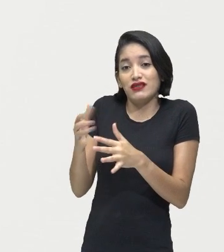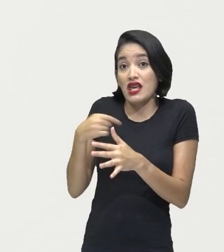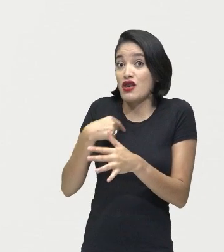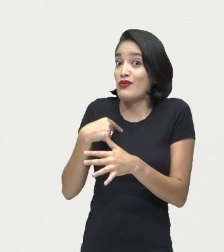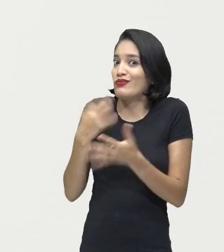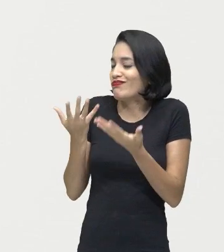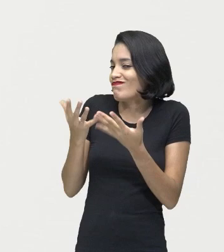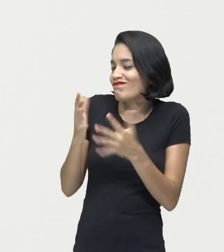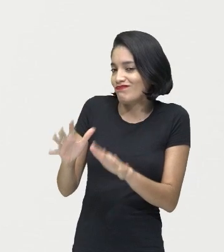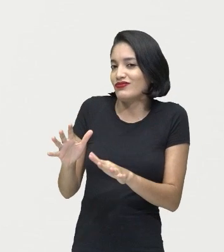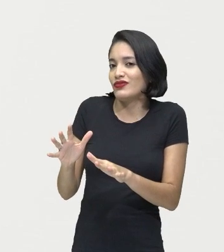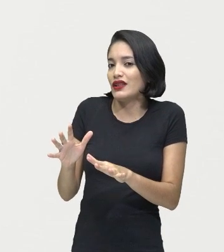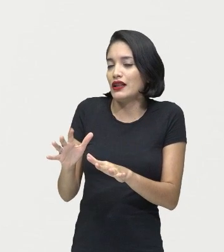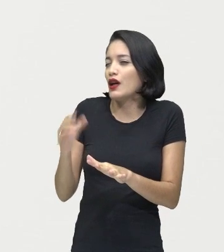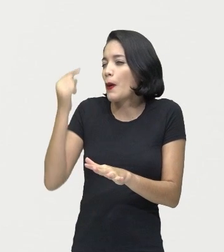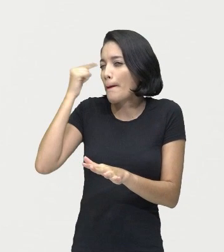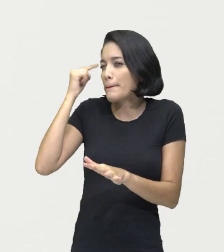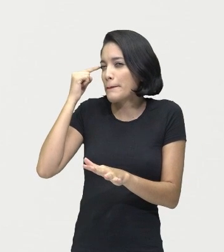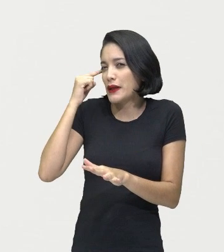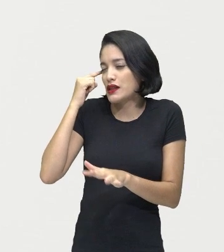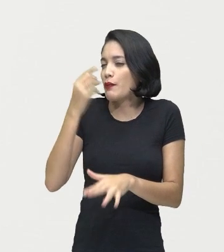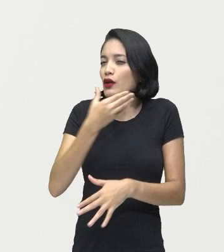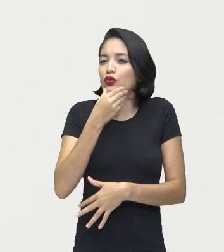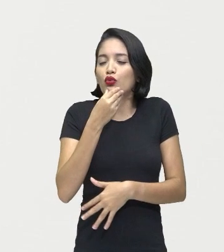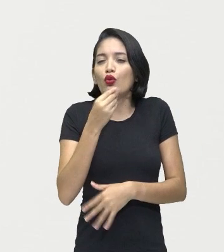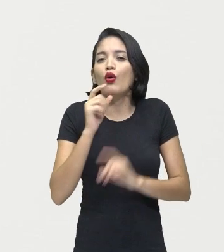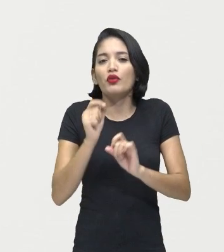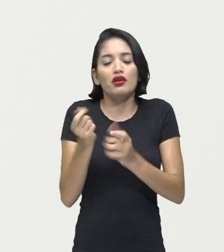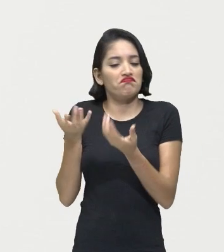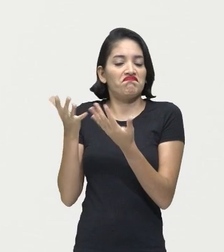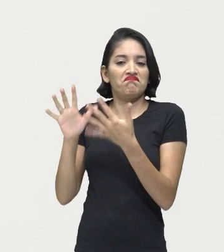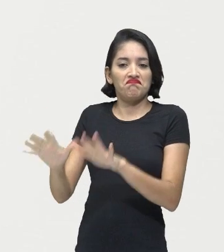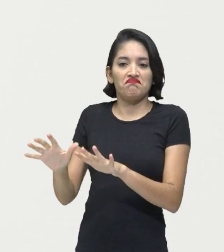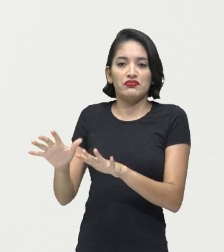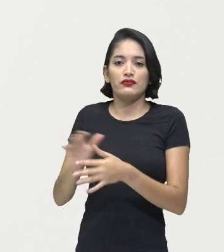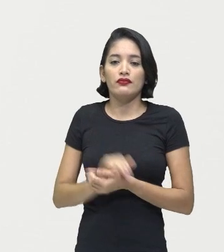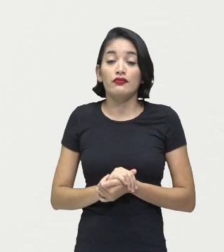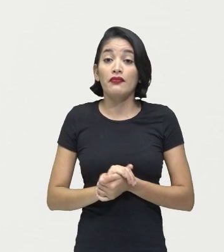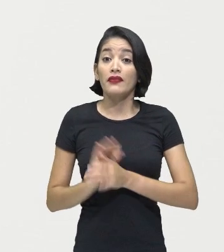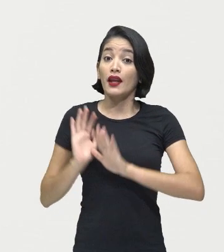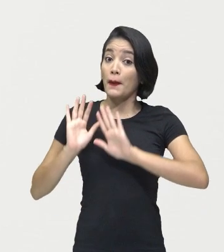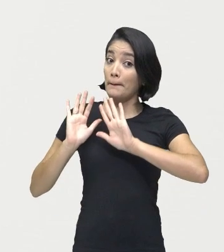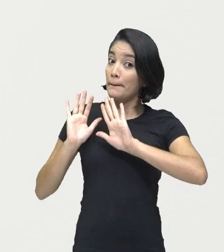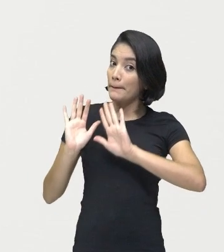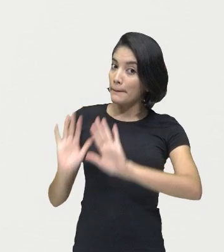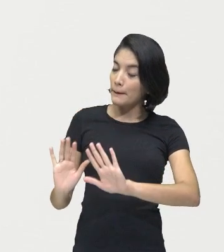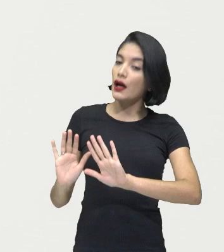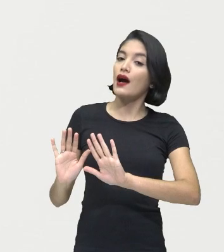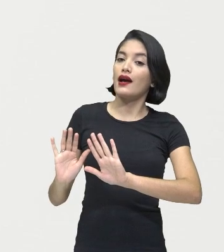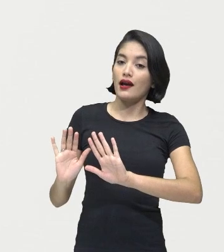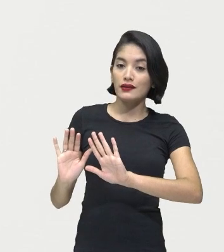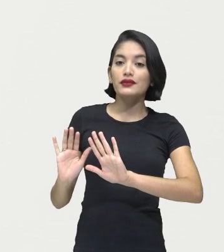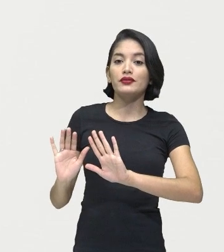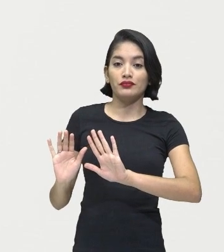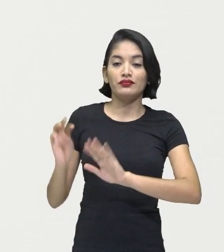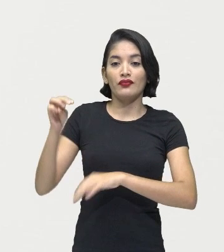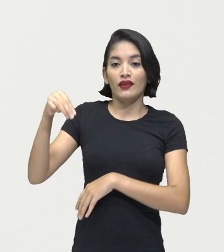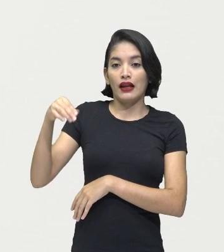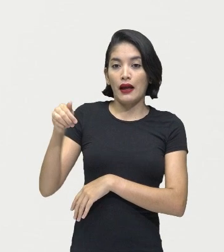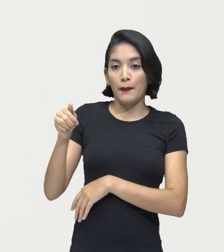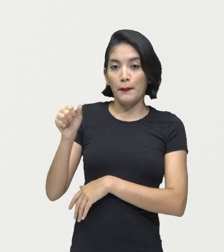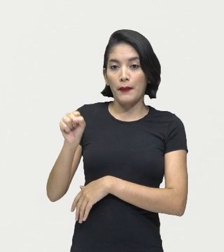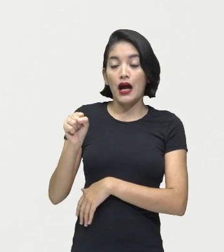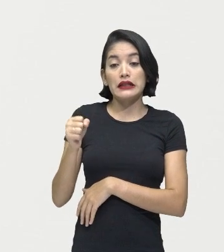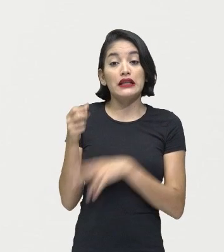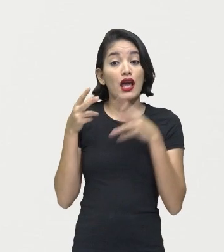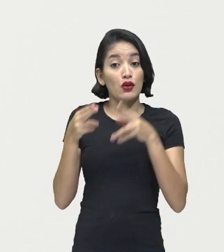né? A intenção dele de fazer a recusa. Porém, mas, porém, né? O mais é a mesma coisa